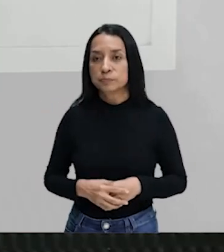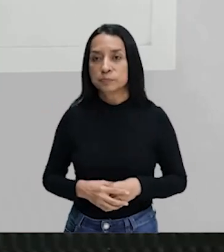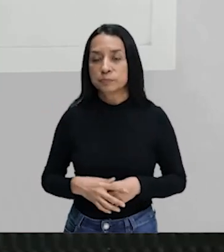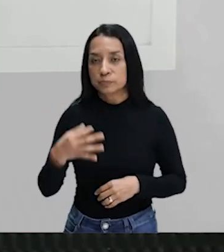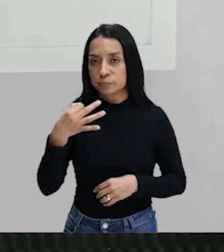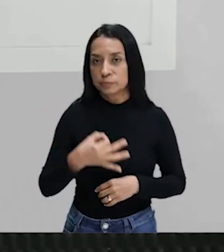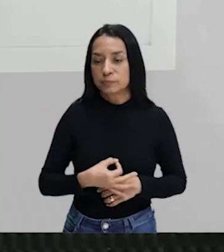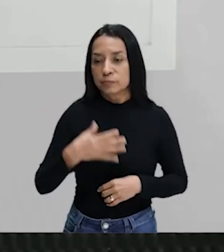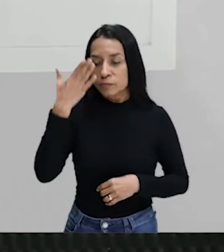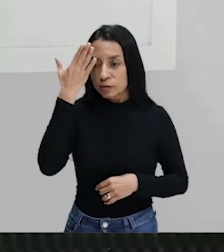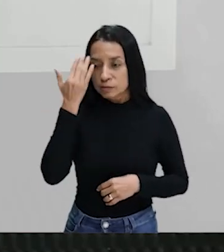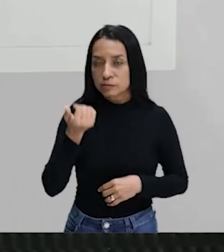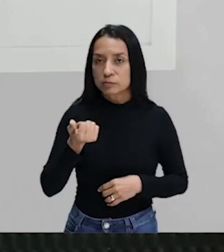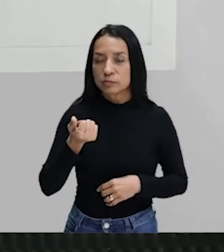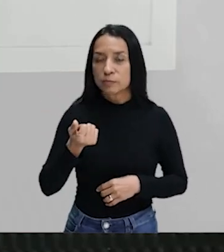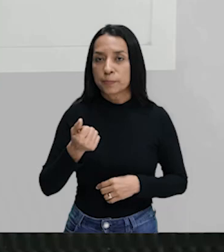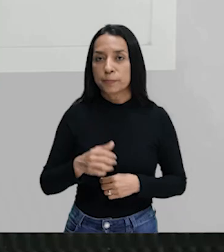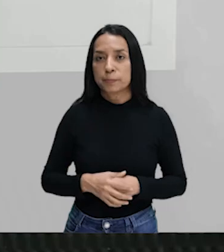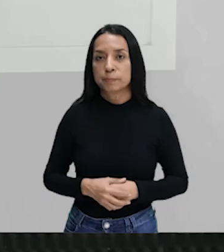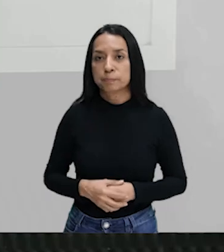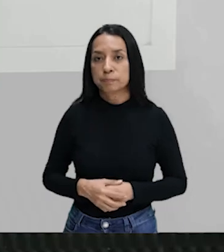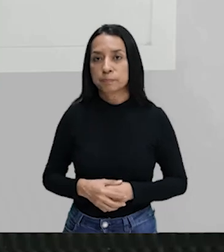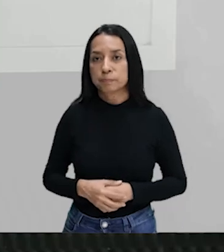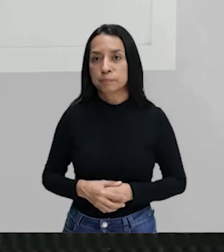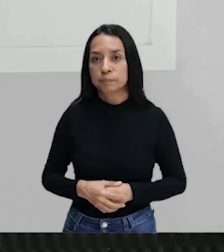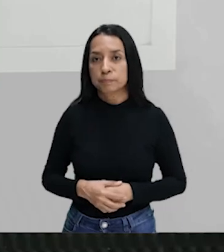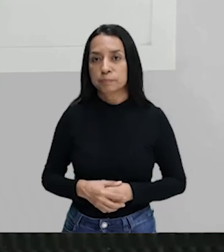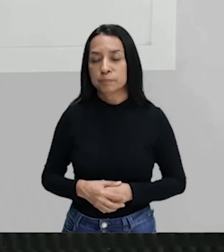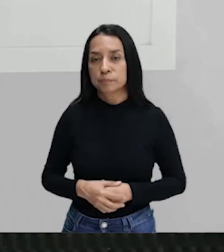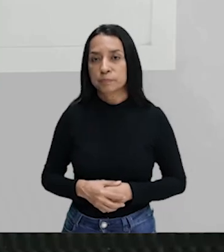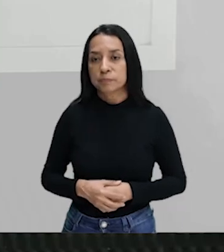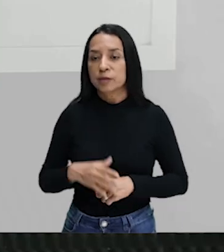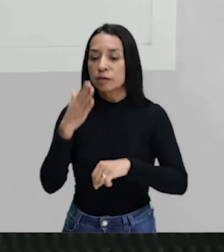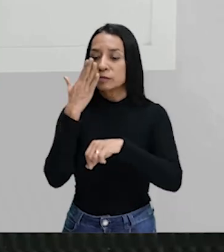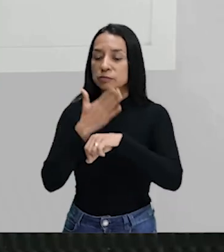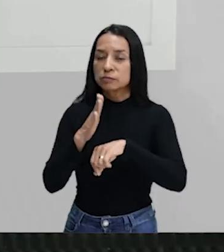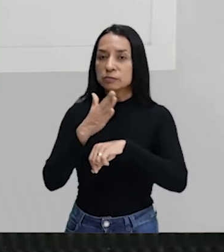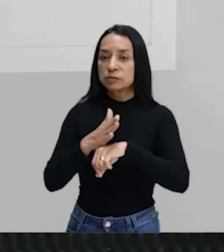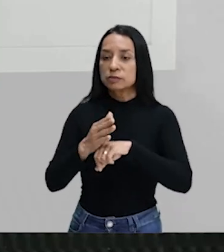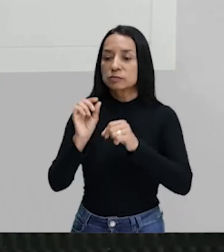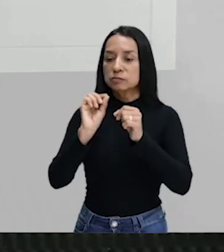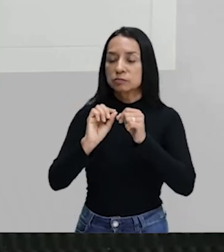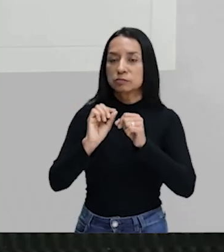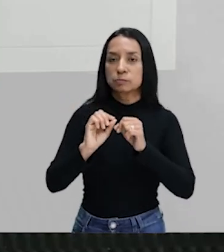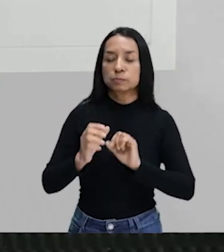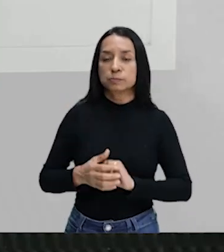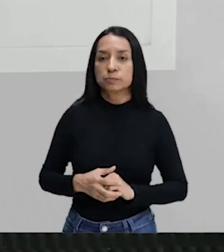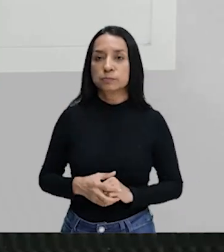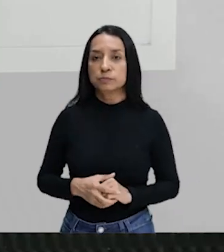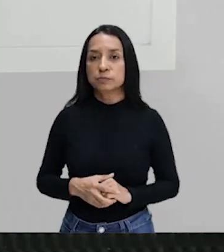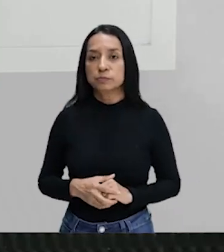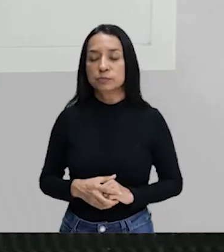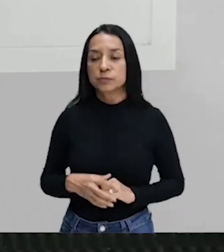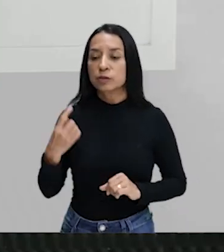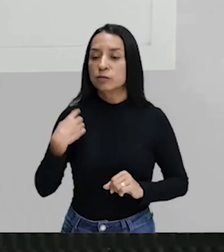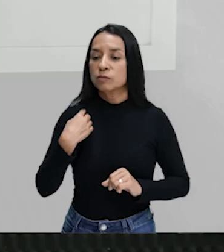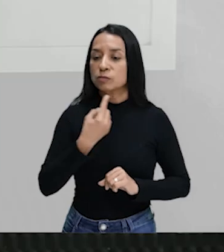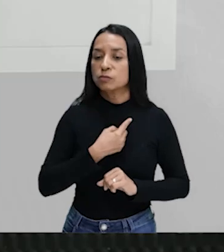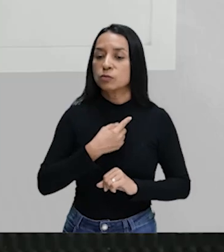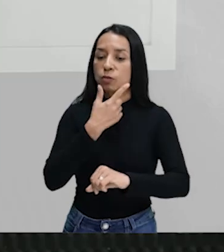certo? É o saber. E aqui as práticas é o fazer, o